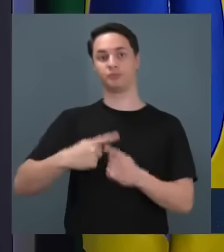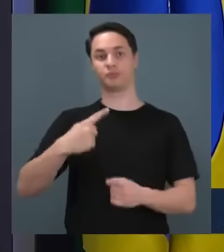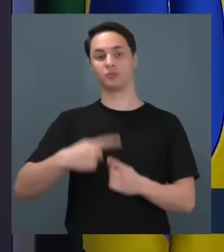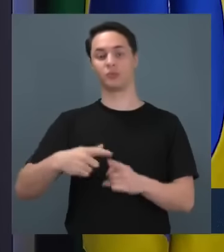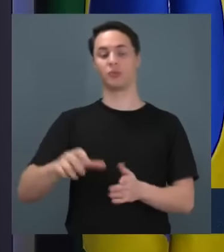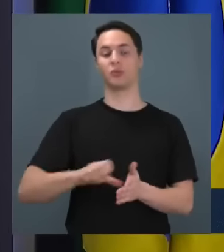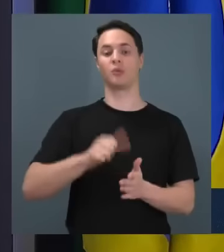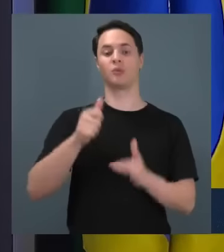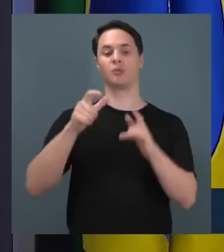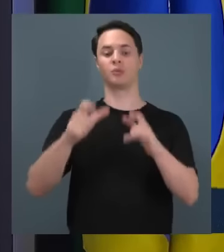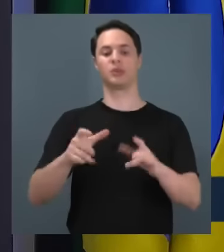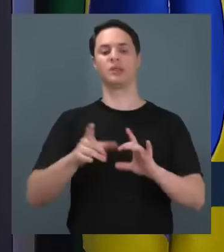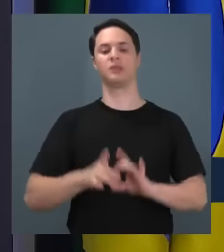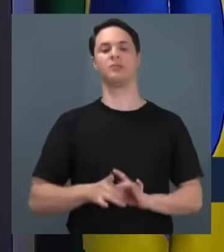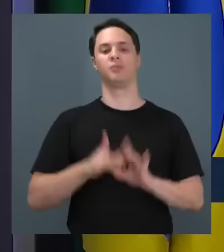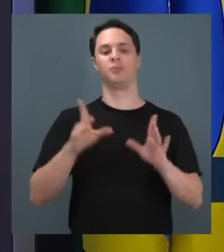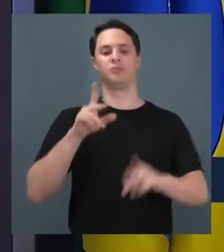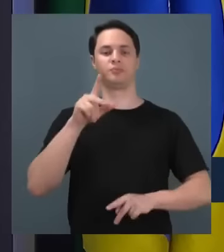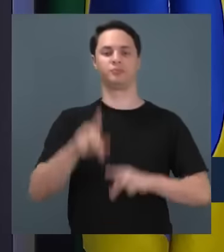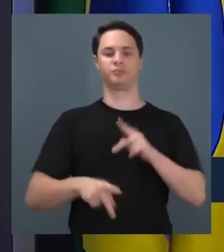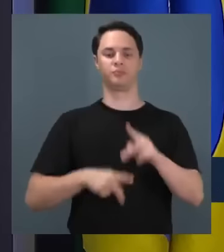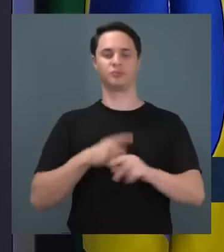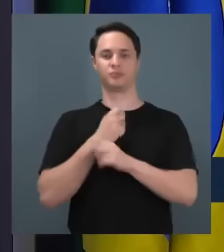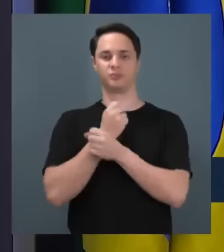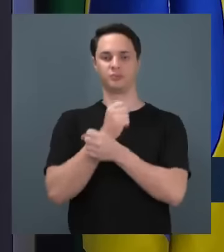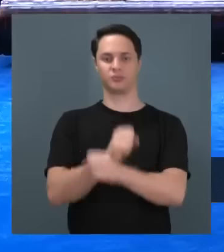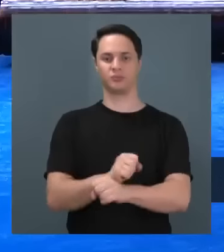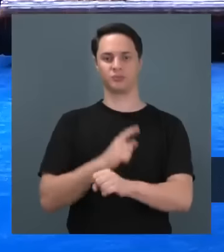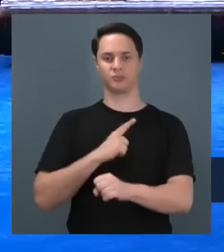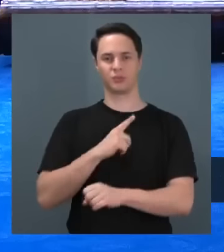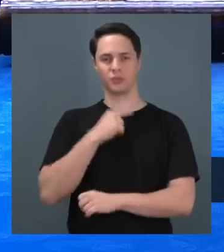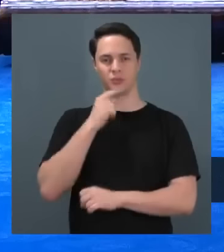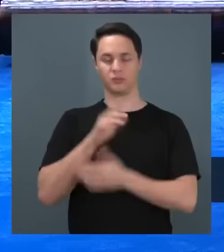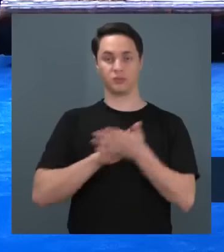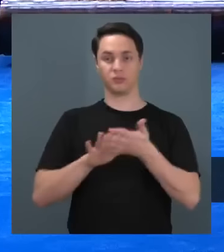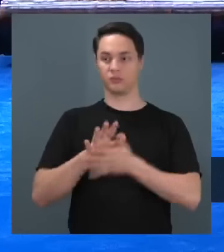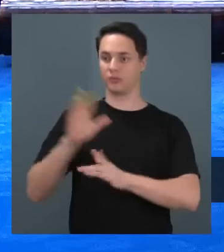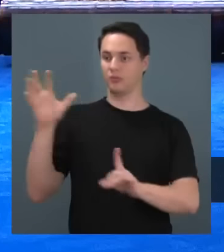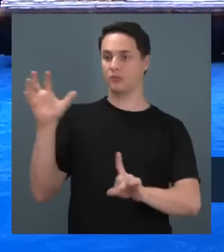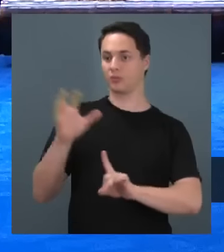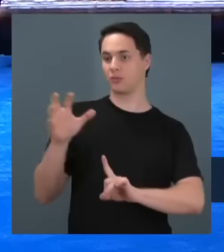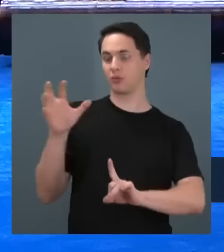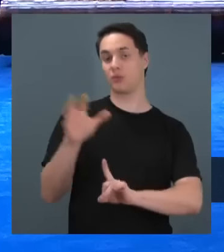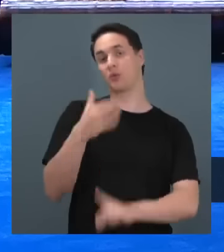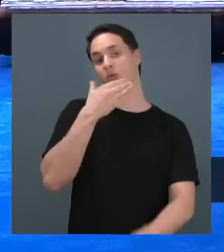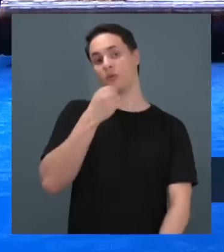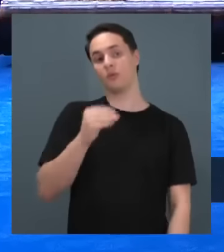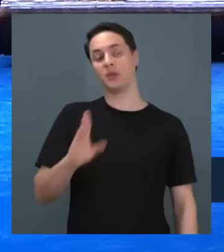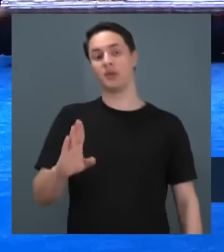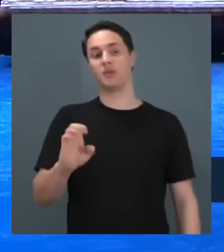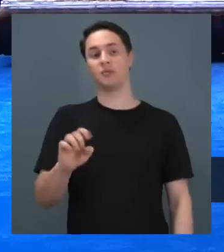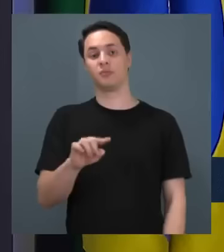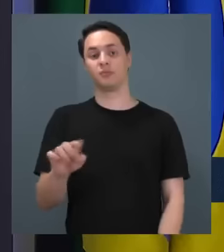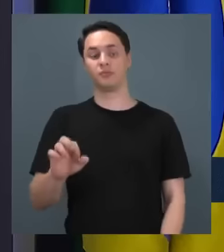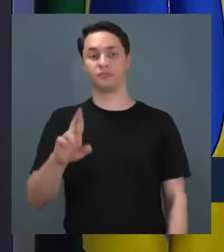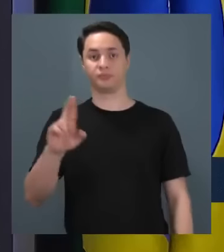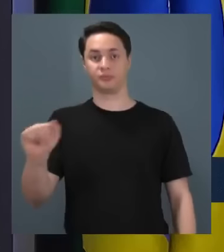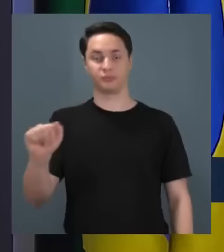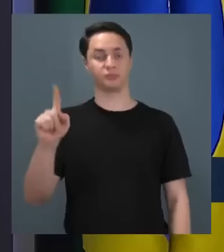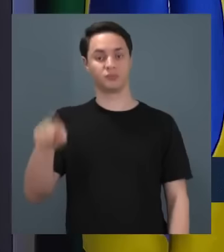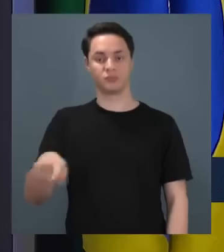lugar a libertar os escravos, diga-se de passagem. Eu não tenho dúvida que é a influência também do Dr. Bezerra de Menezes, dragão do mar, que